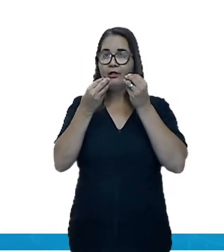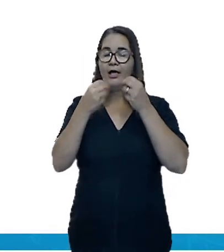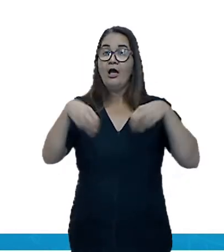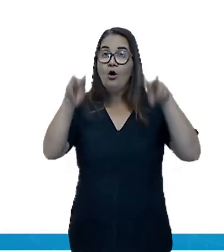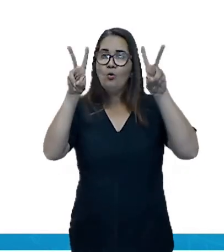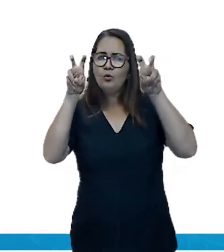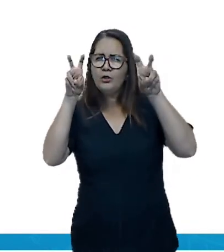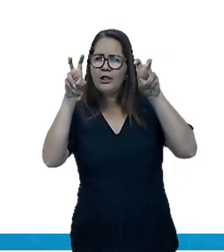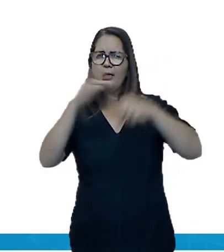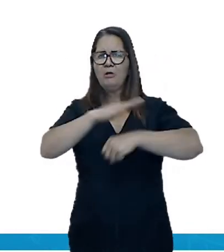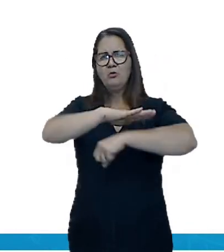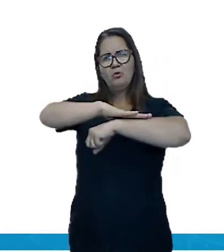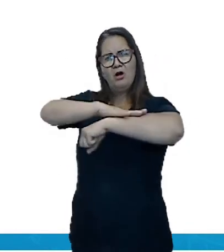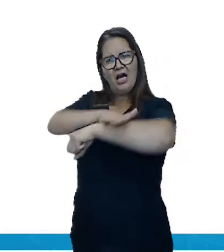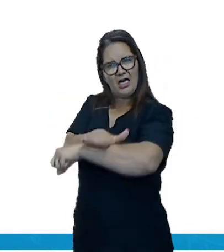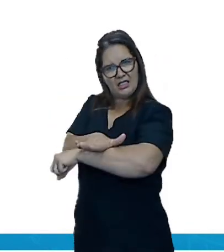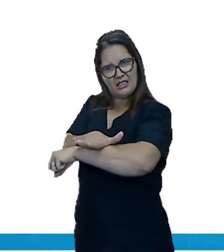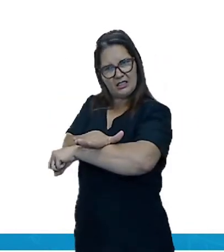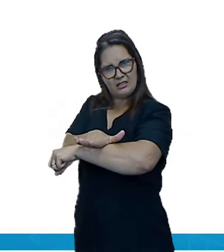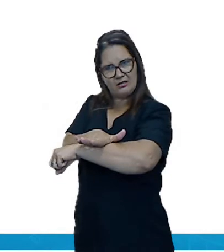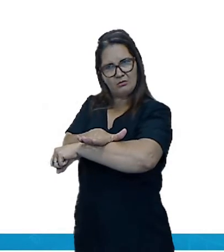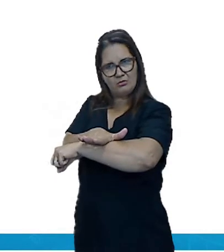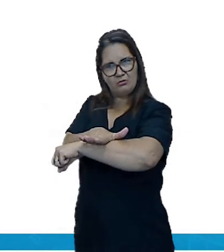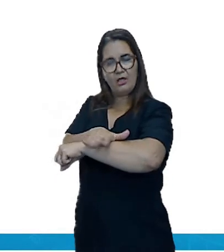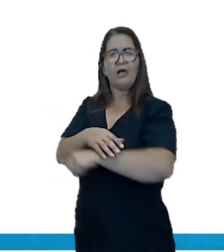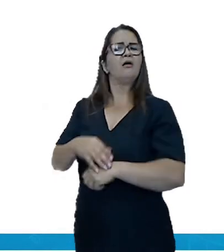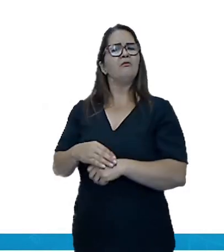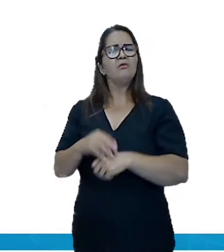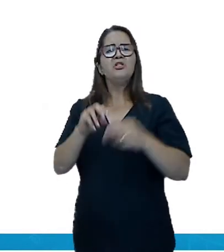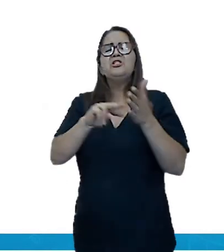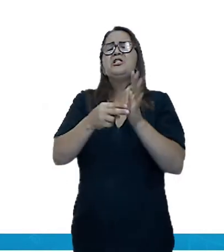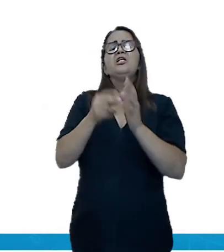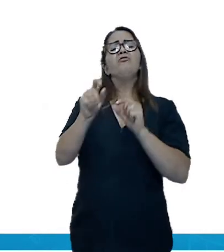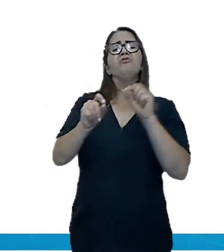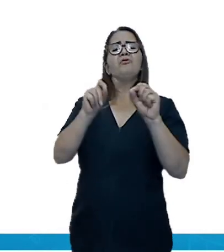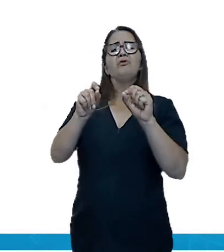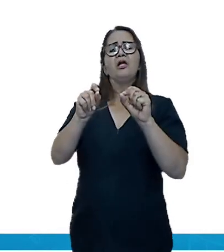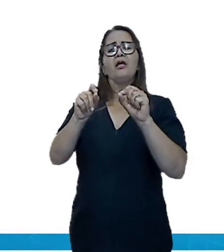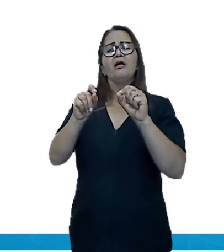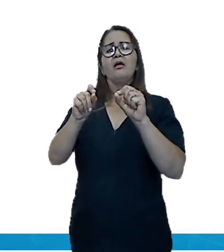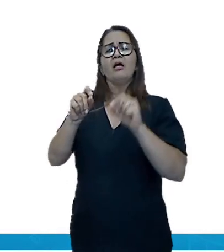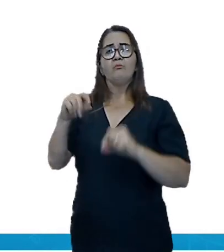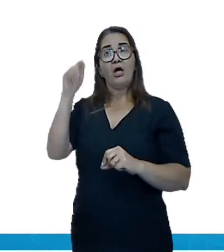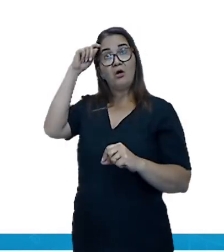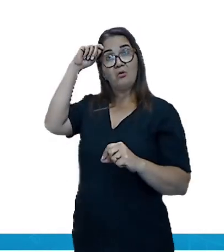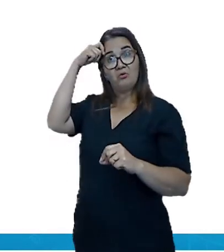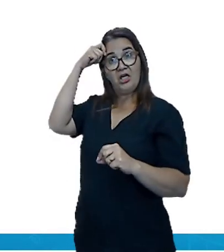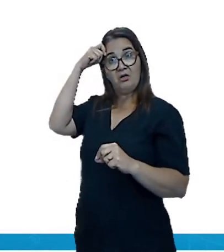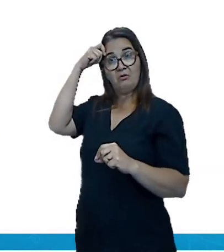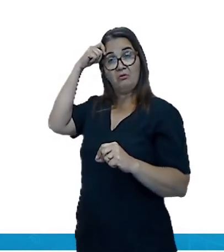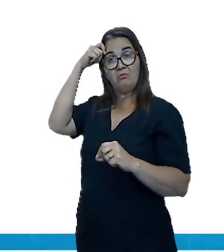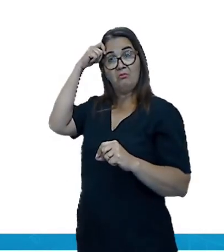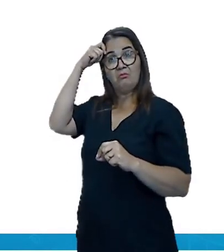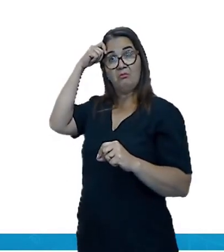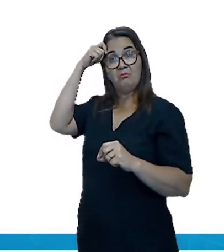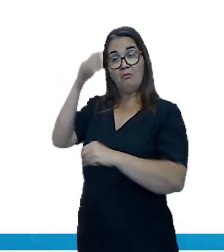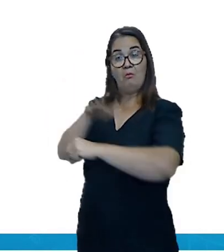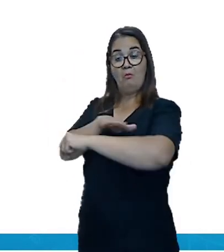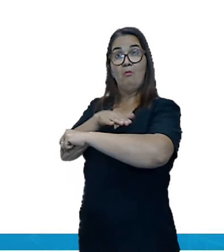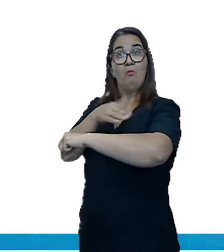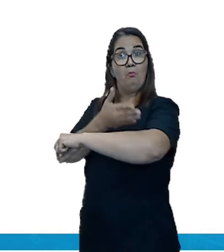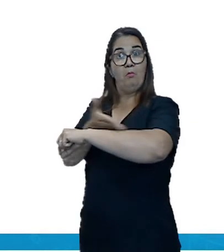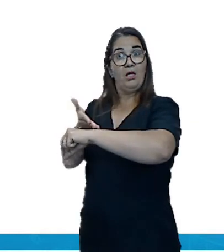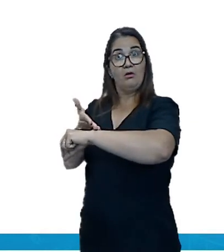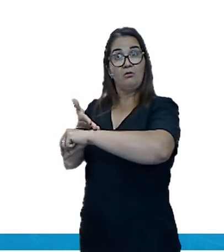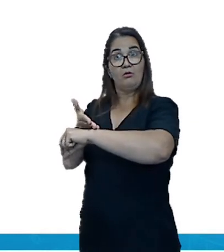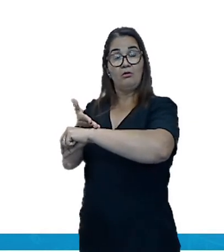racismo. Nós somos todos africanos. Nós podemos ver, desde aquele mapa da África para